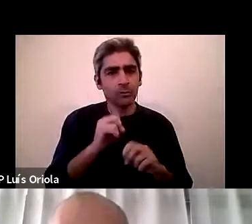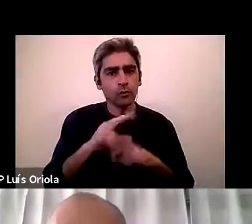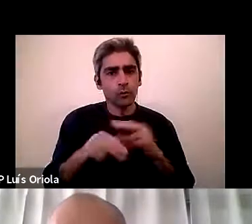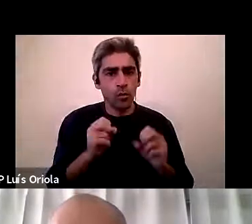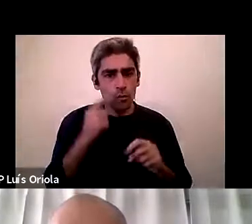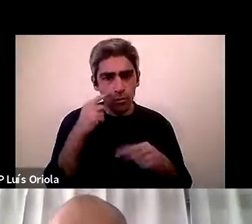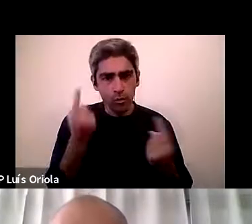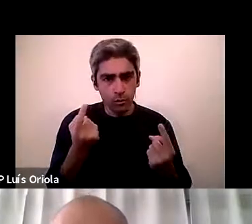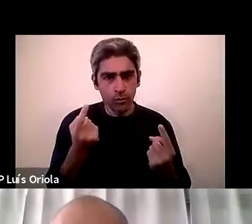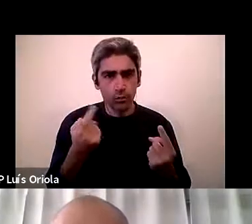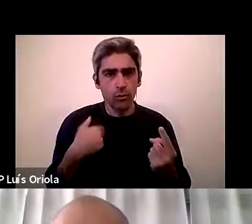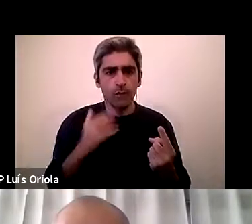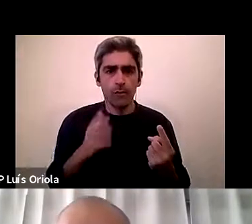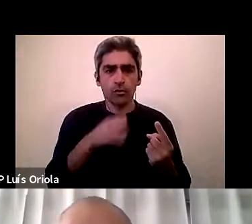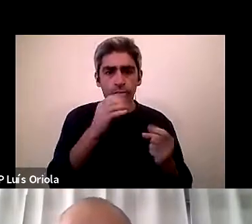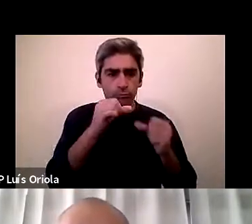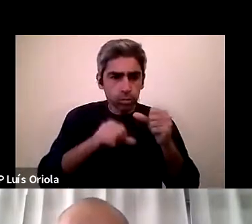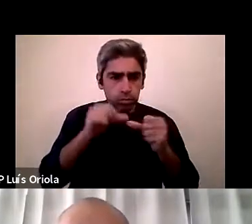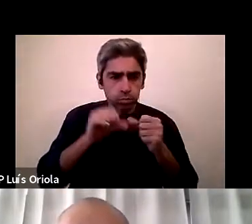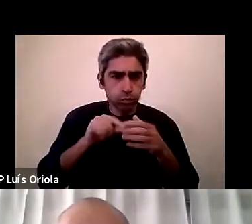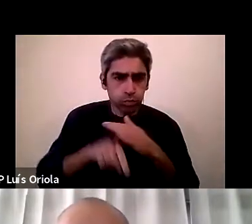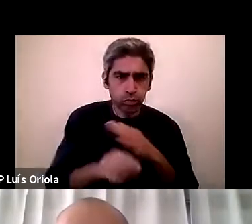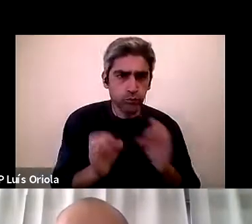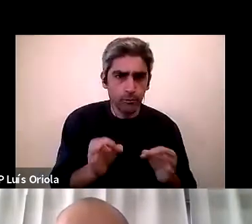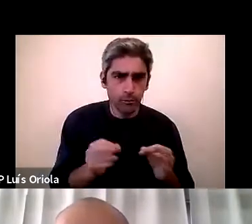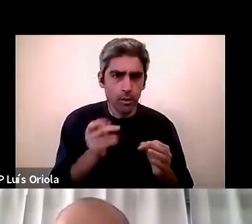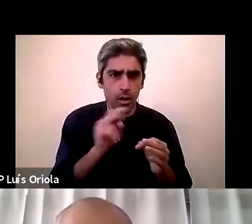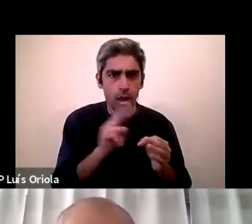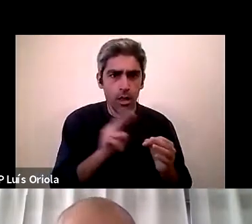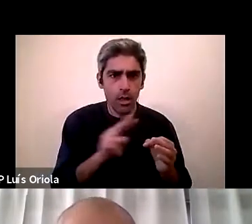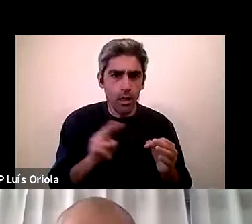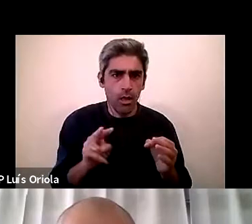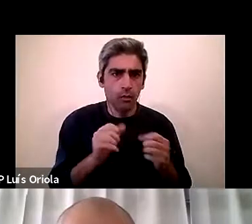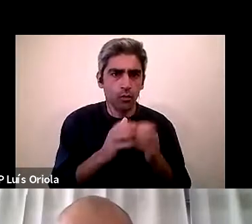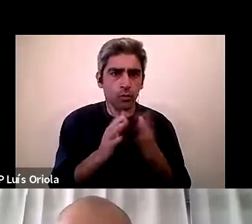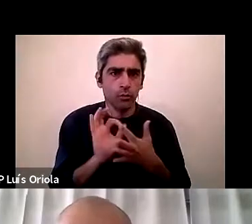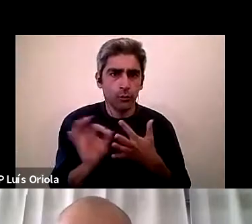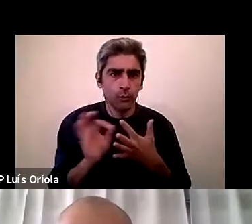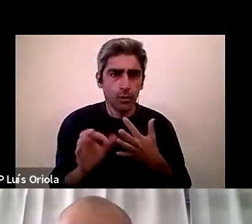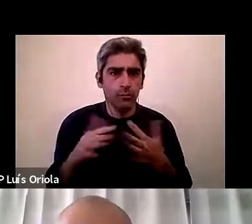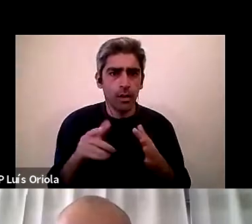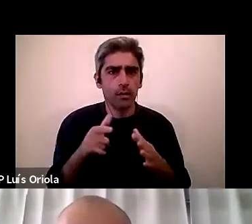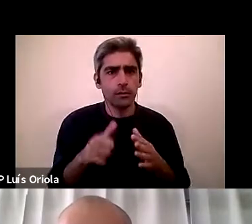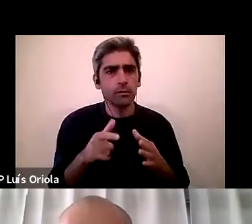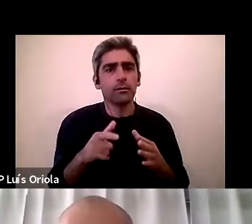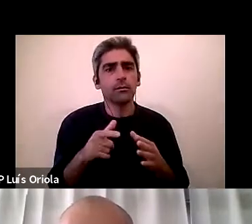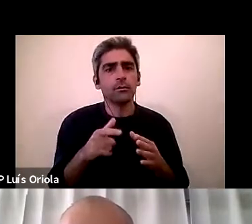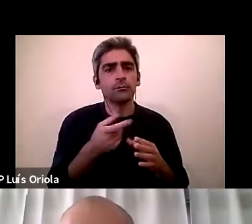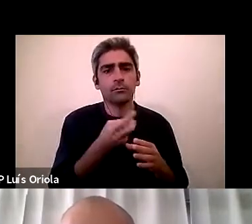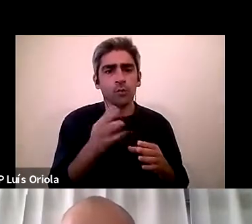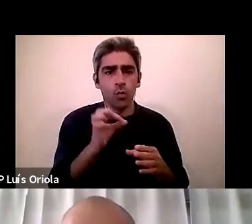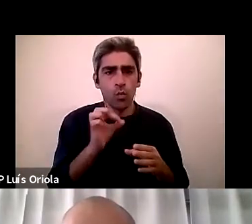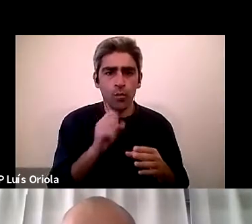público, que eu não vou estar a ler e a descrever em pormenor, mas são estes 8. Eu depois